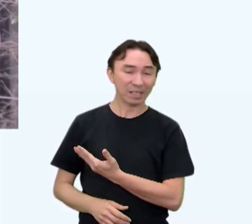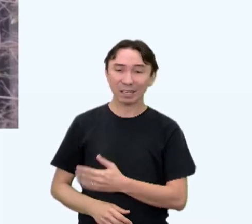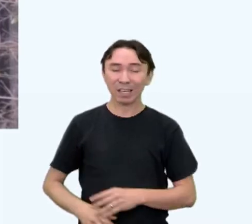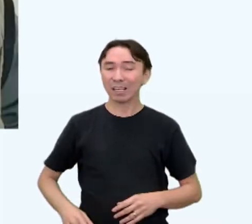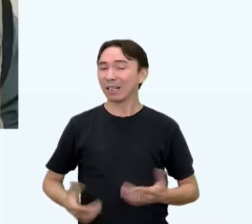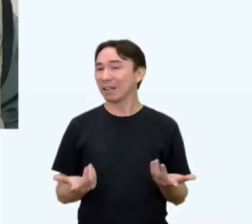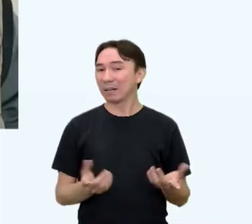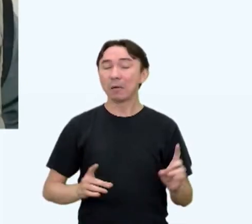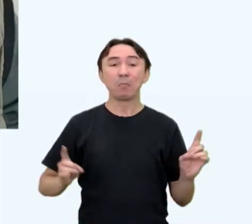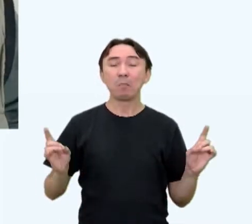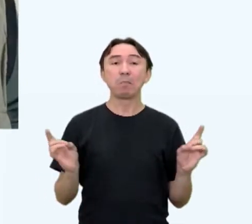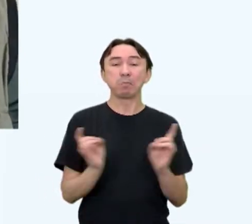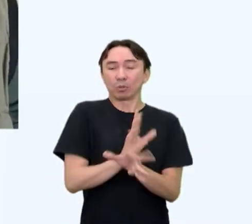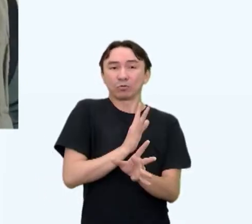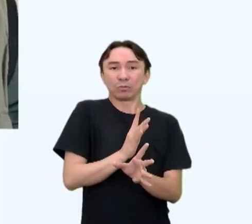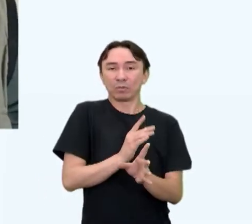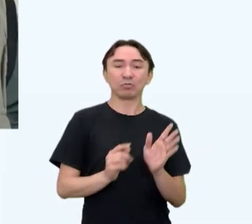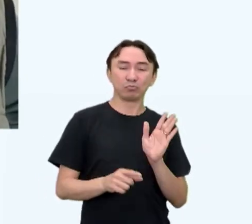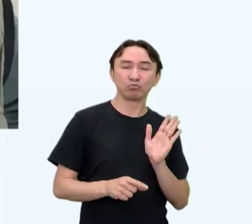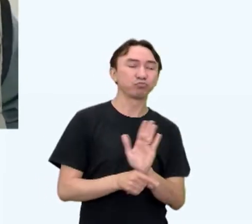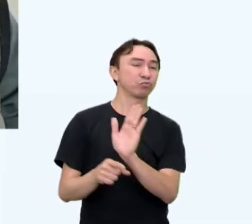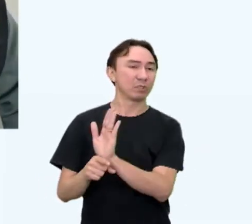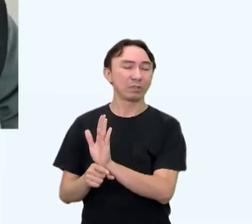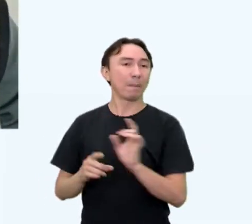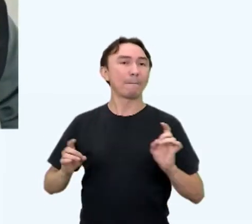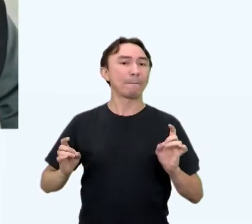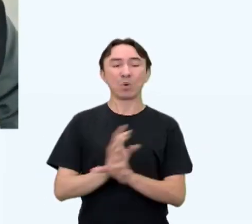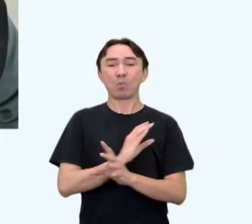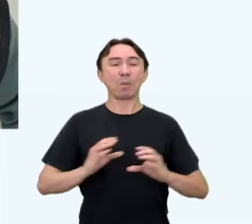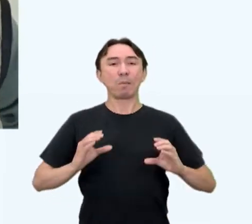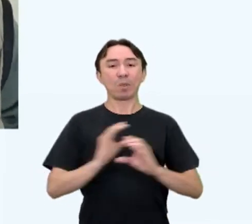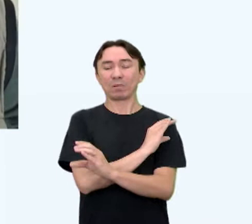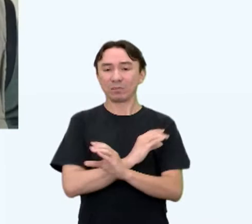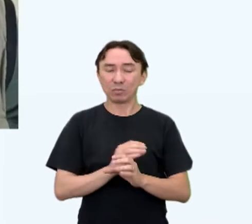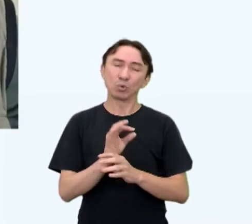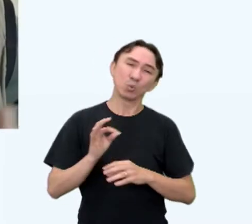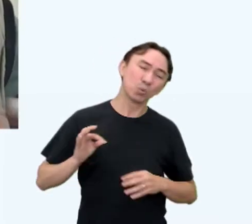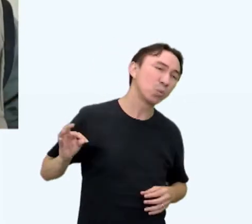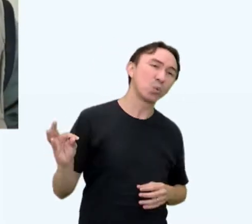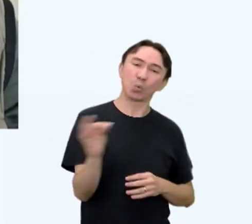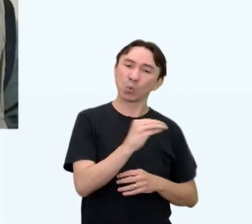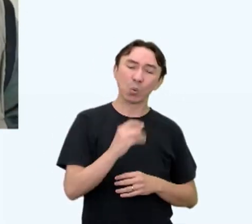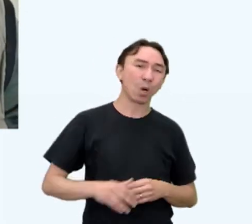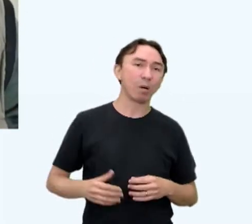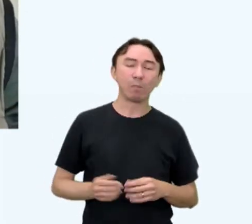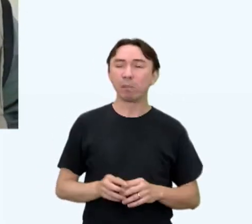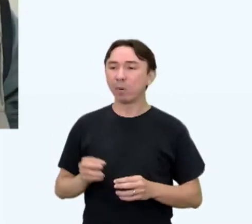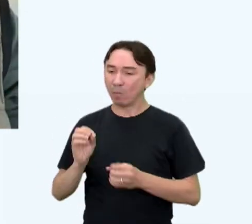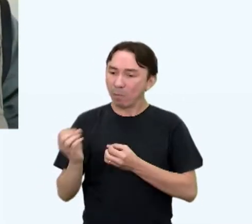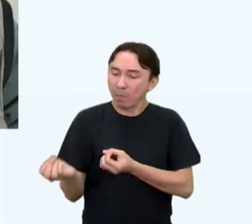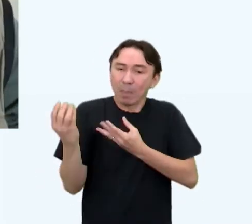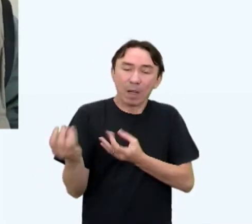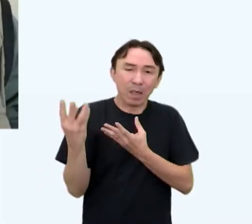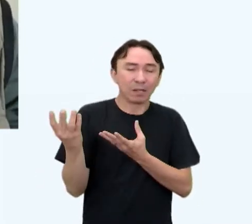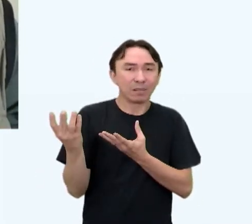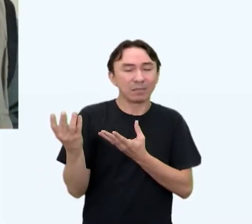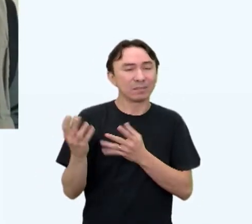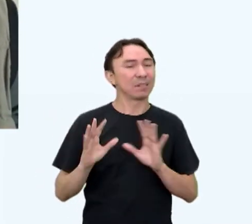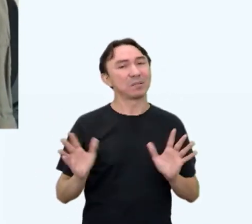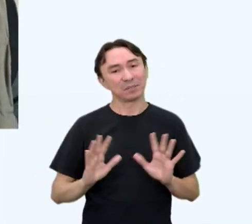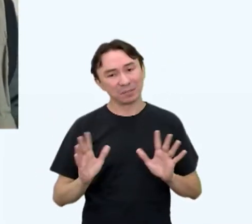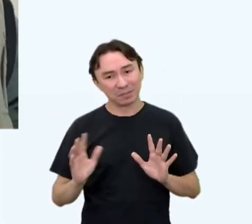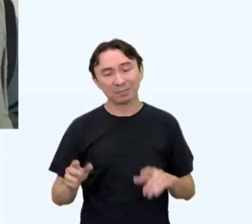completamente útil para permitir que se obtenha todos os produtos, todos os resultados que uma rede